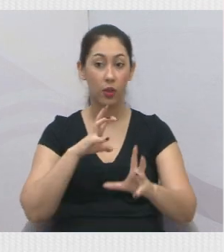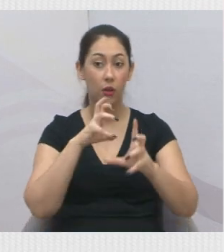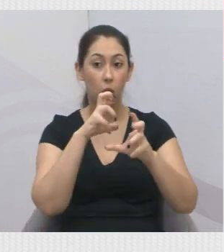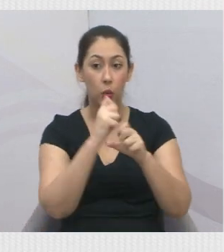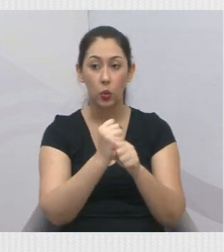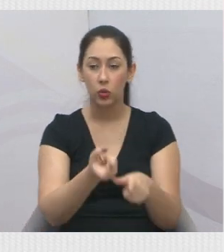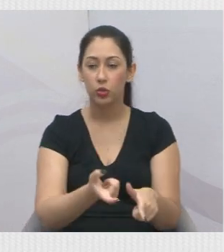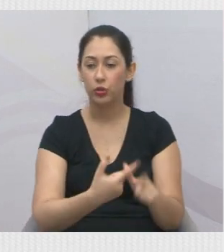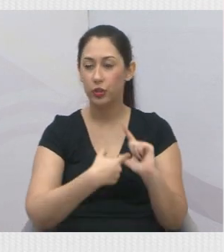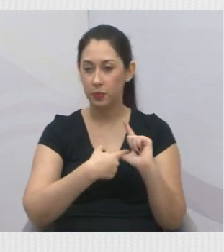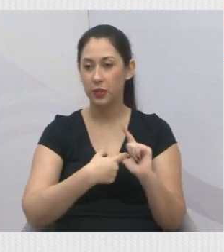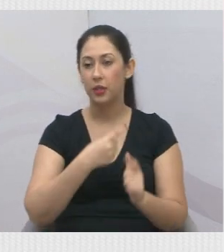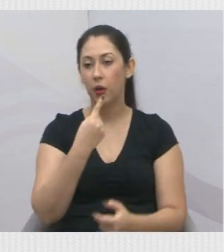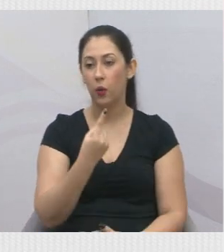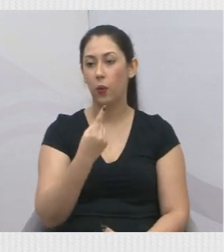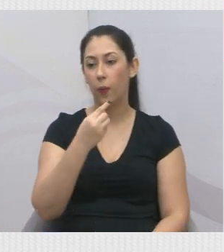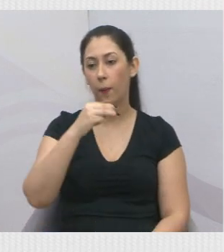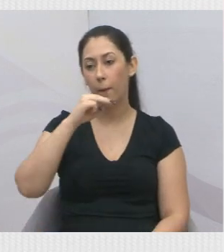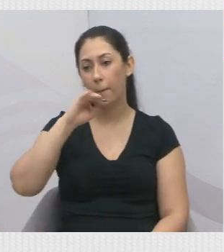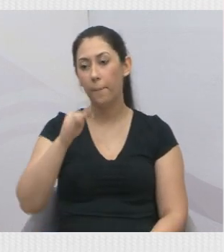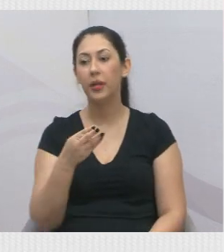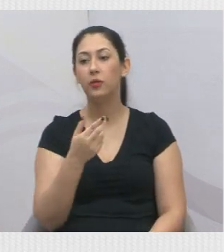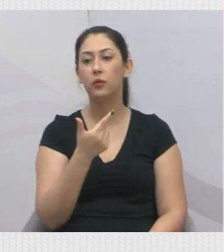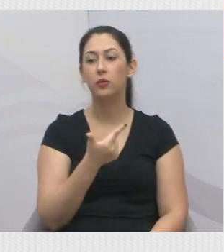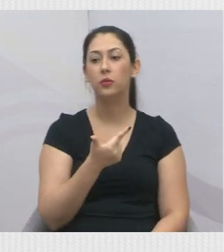do município,